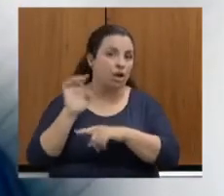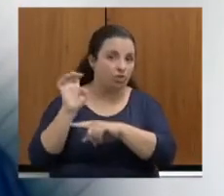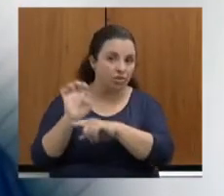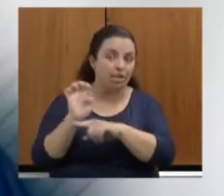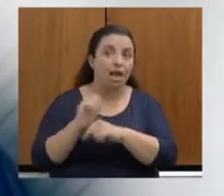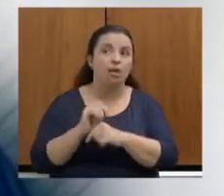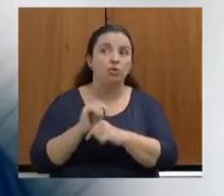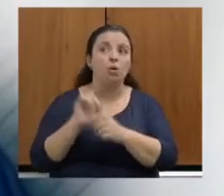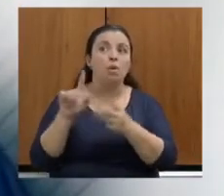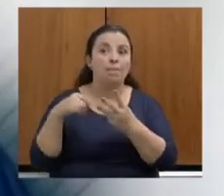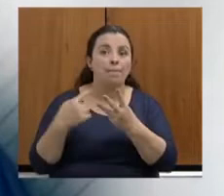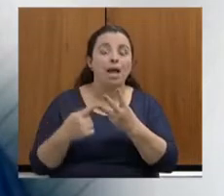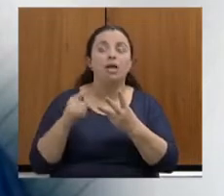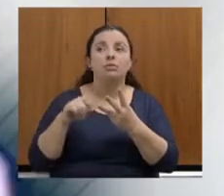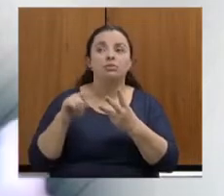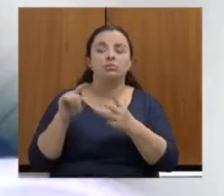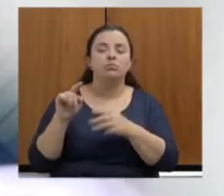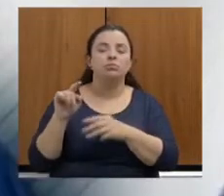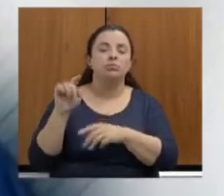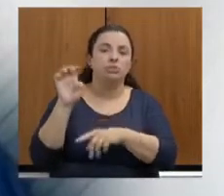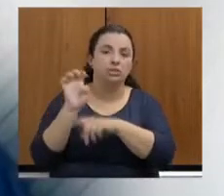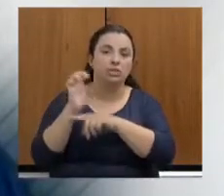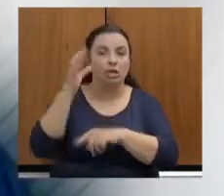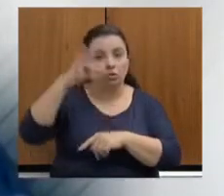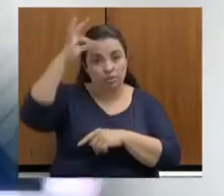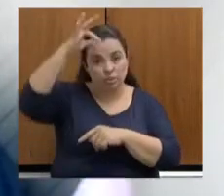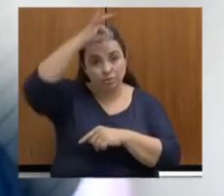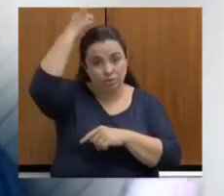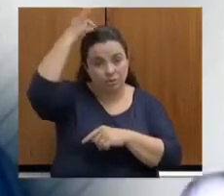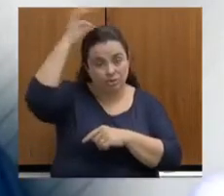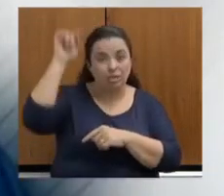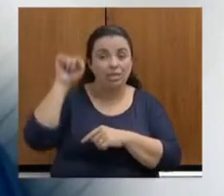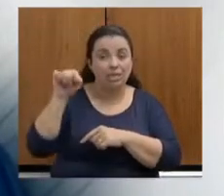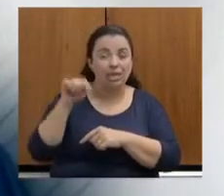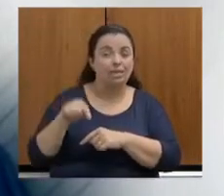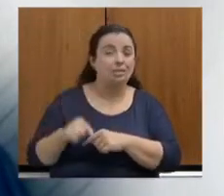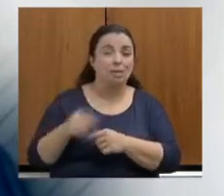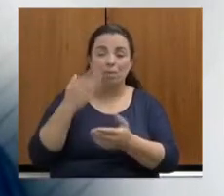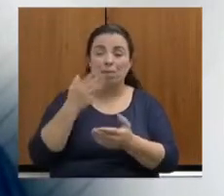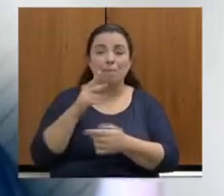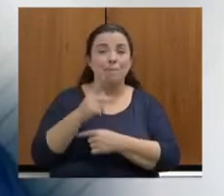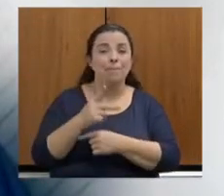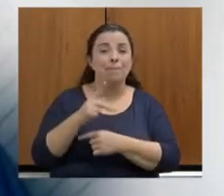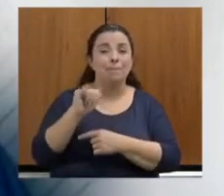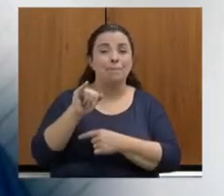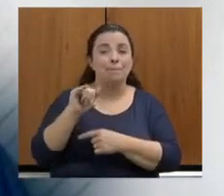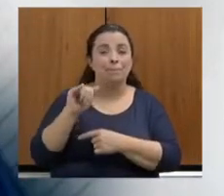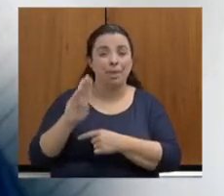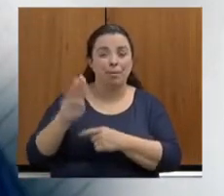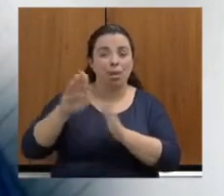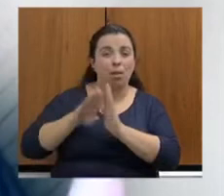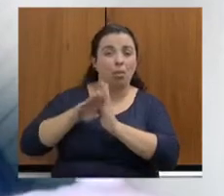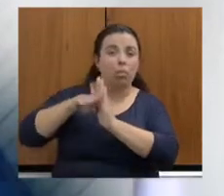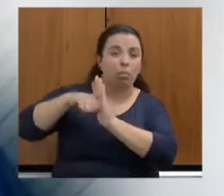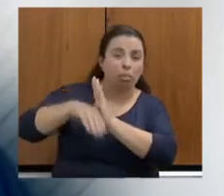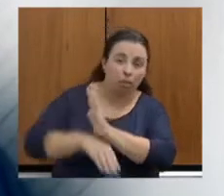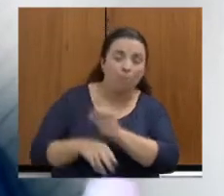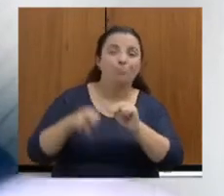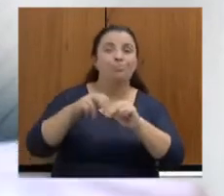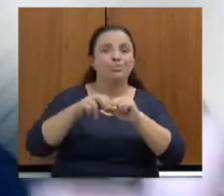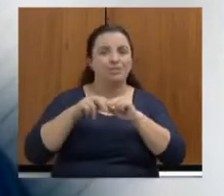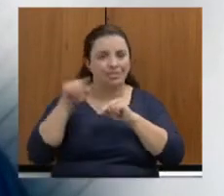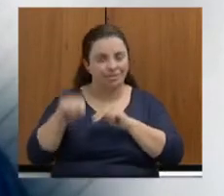que tiveram uma p o nome de produto interno bruto por razão nessa tragédia isso já